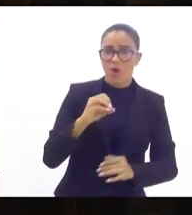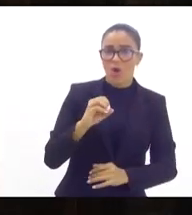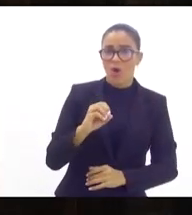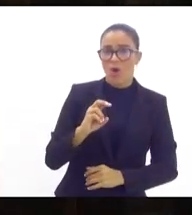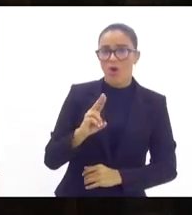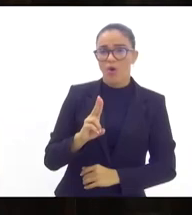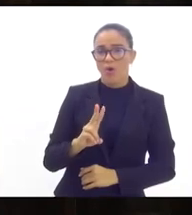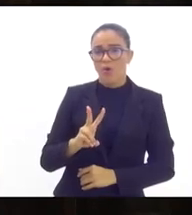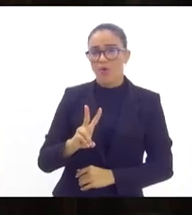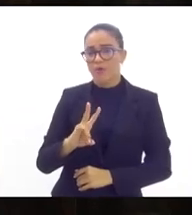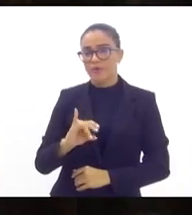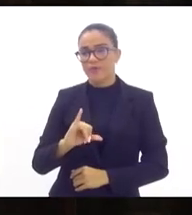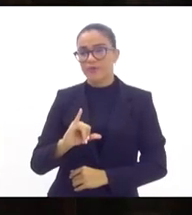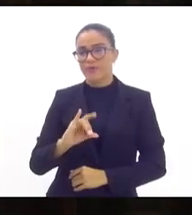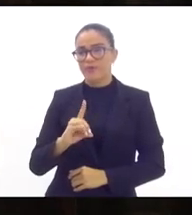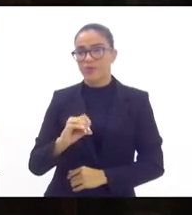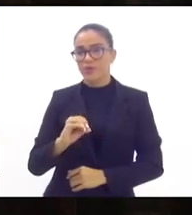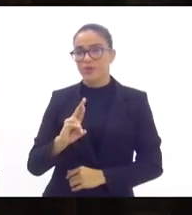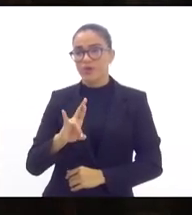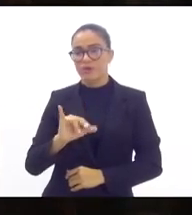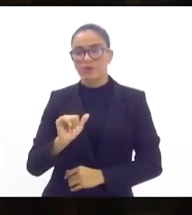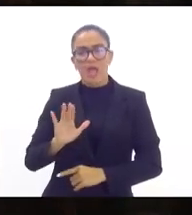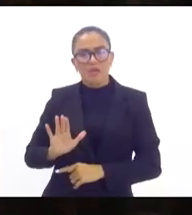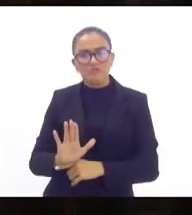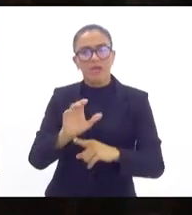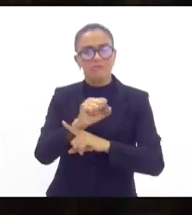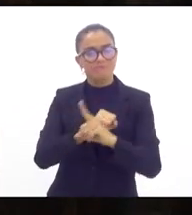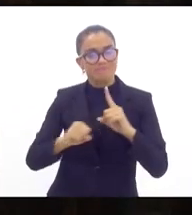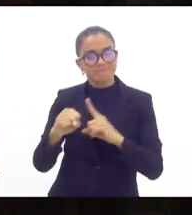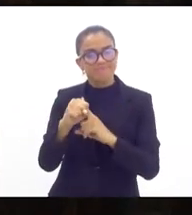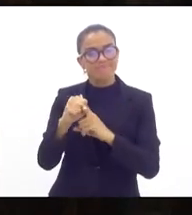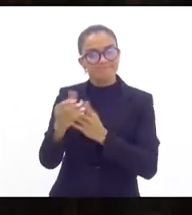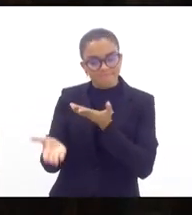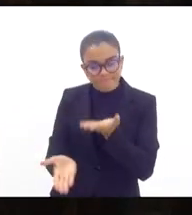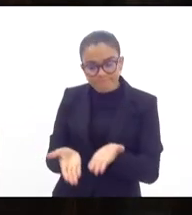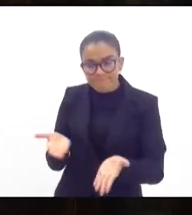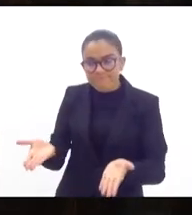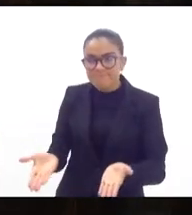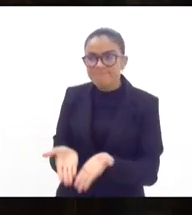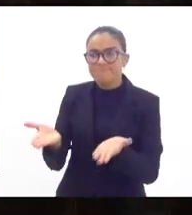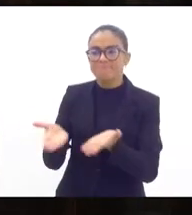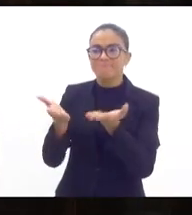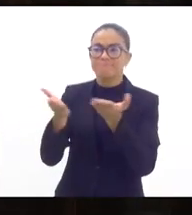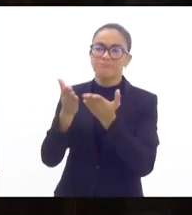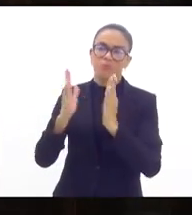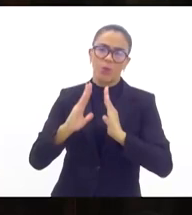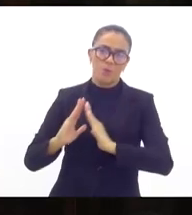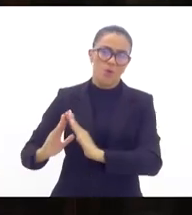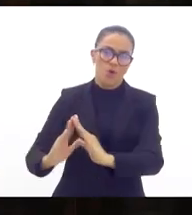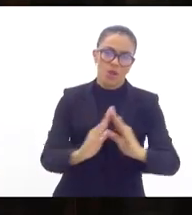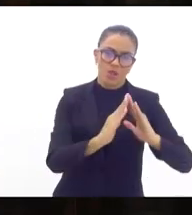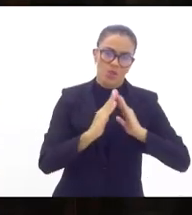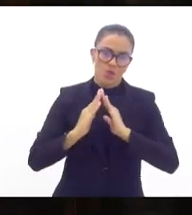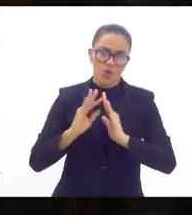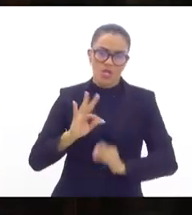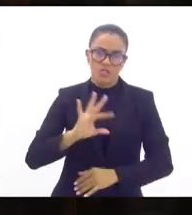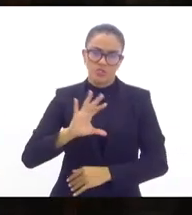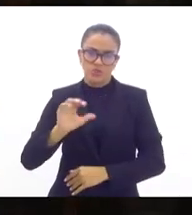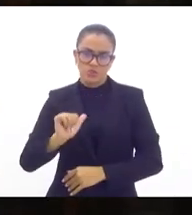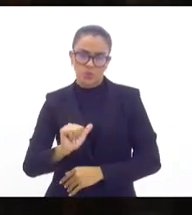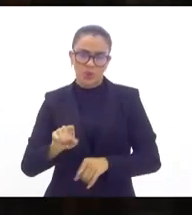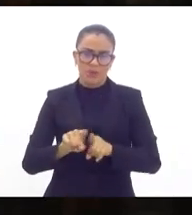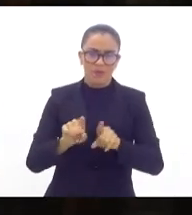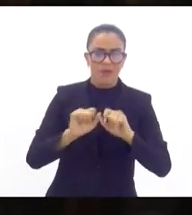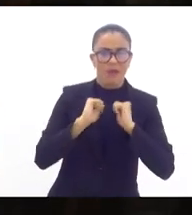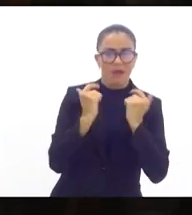muito enfático nisso em ajudar a sociedade esses problemas os moradores da Tijuca a casa alérgica em todas